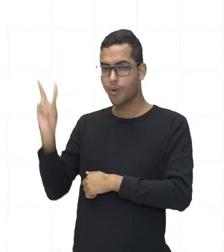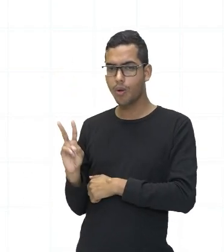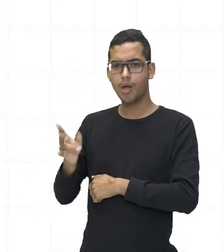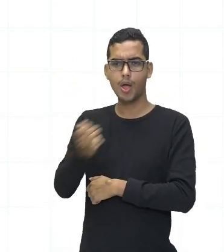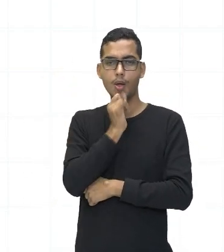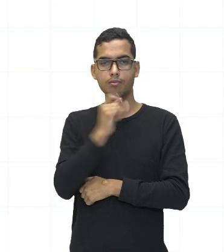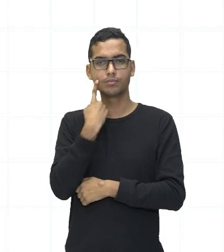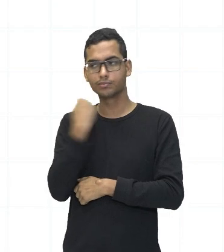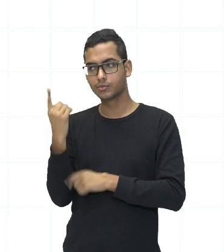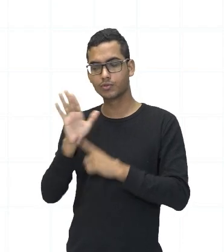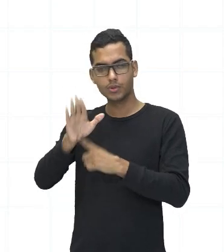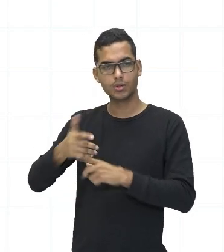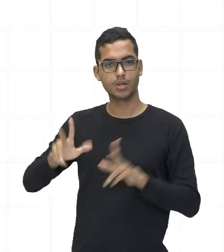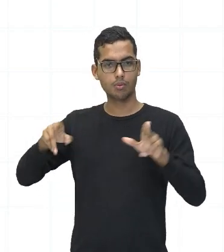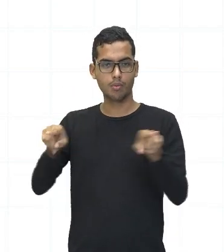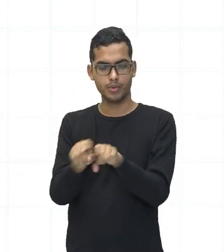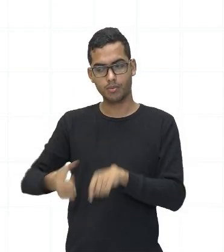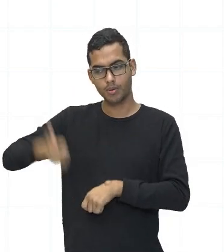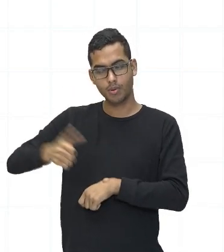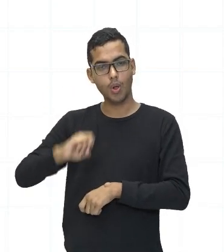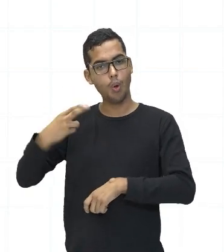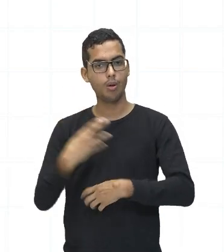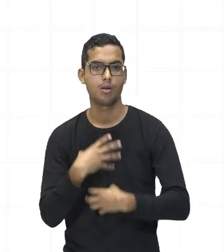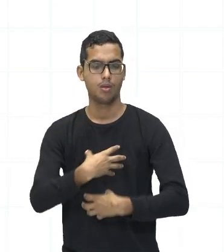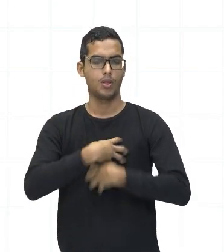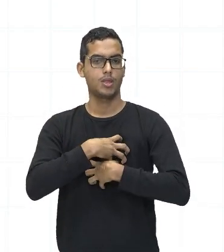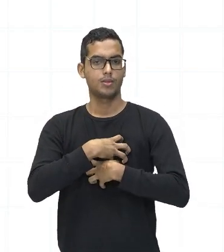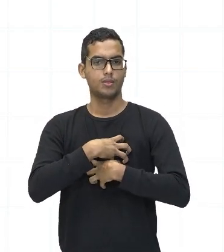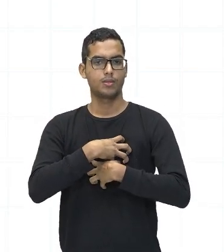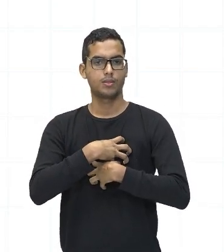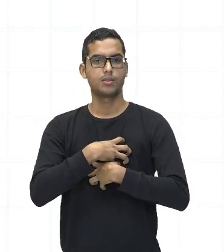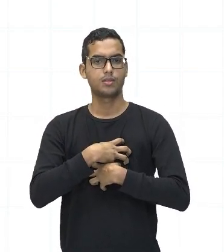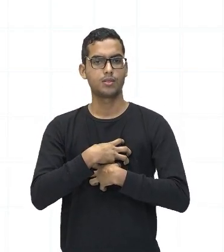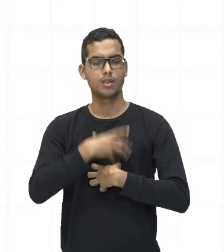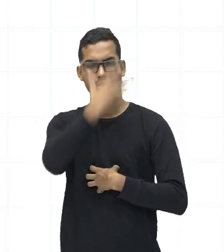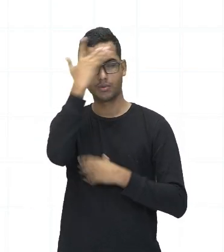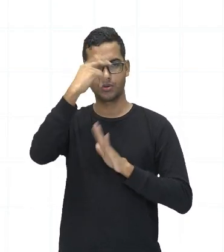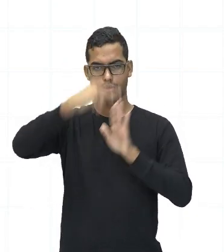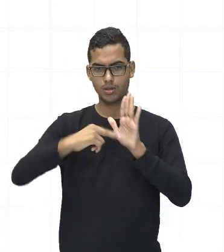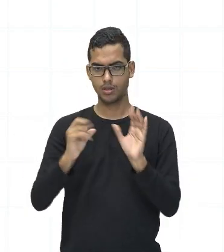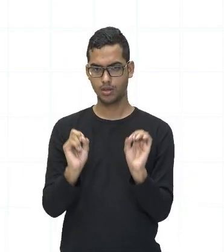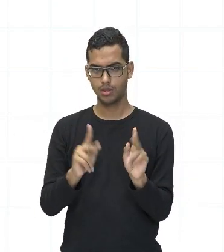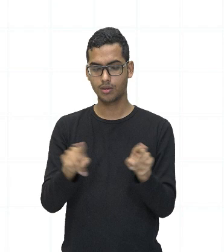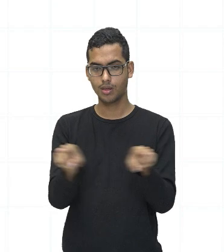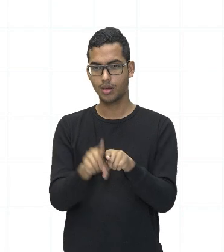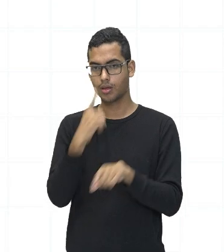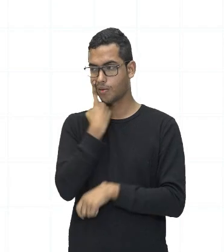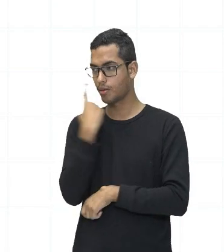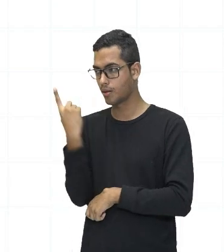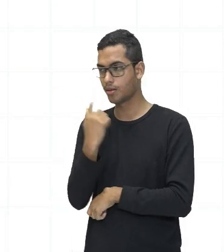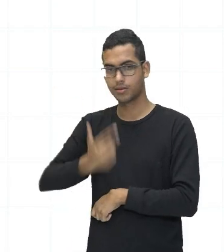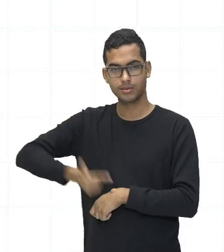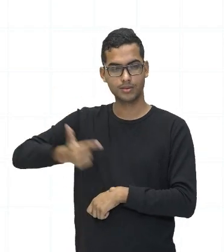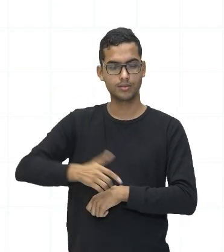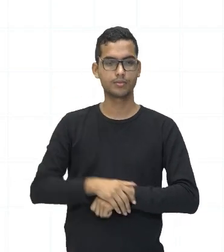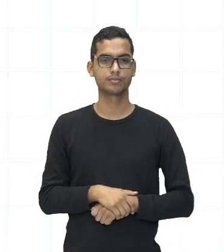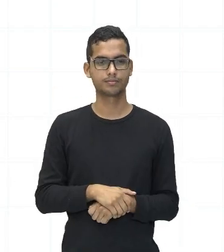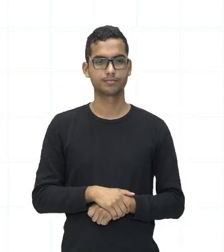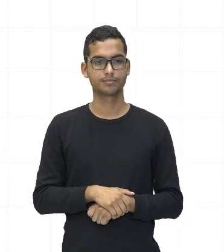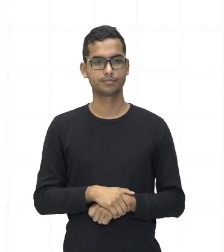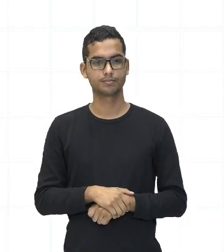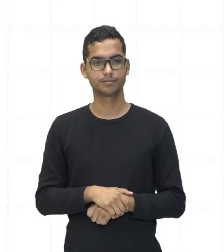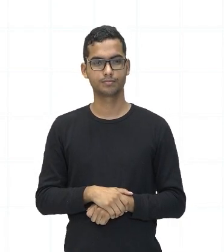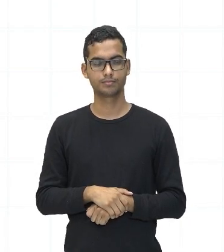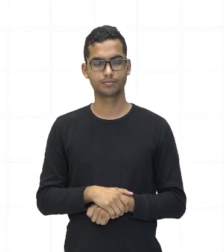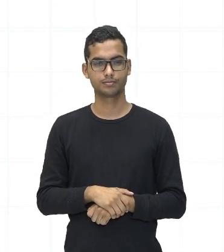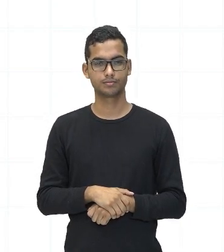primeiro, ou a questão da sensibilização, do sentimento do leitor, que é o que aparece nesse segundo cartaz. Vamos